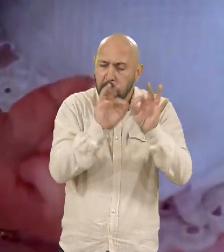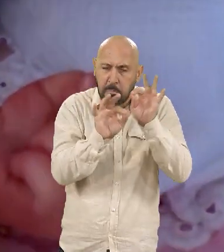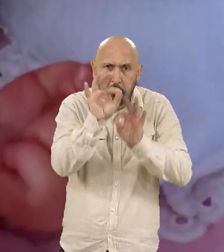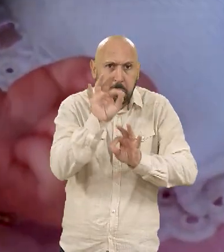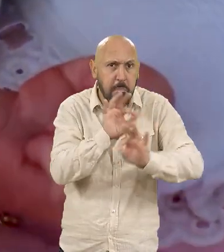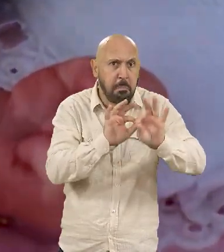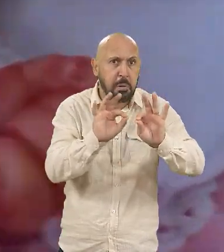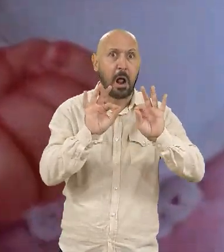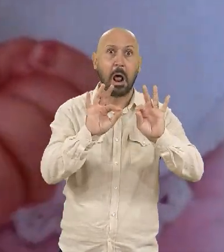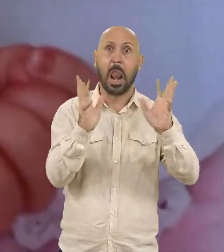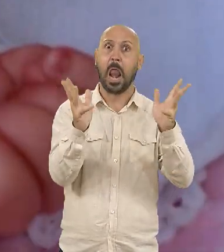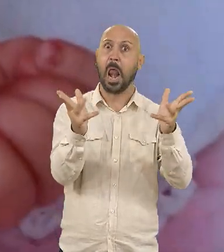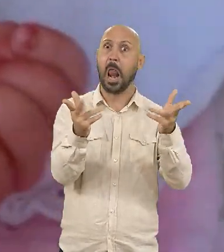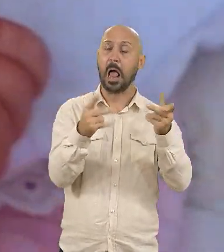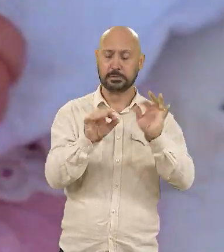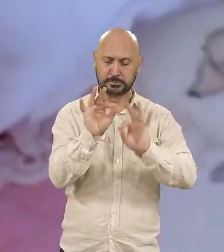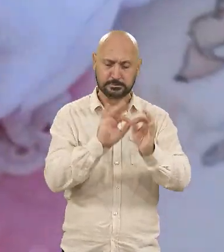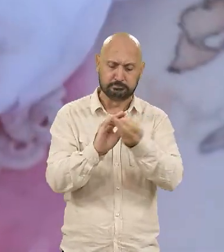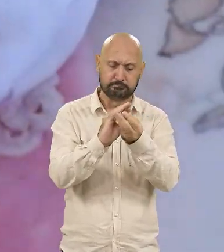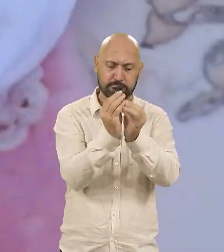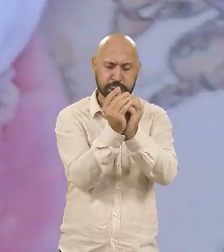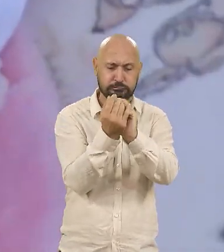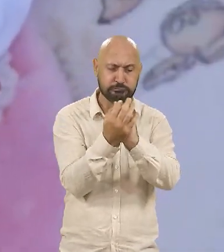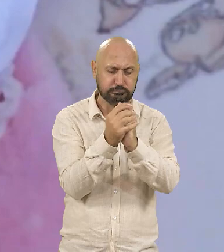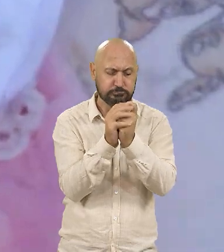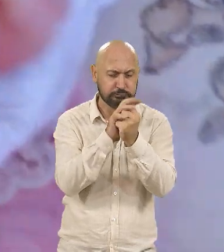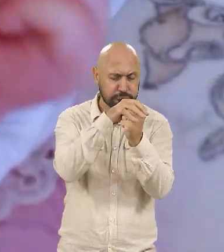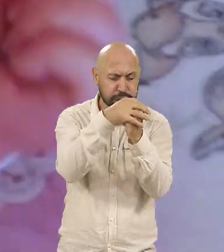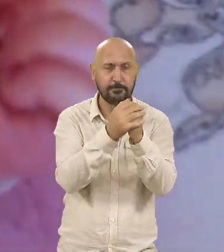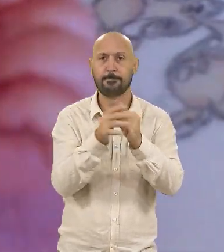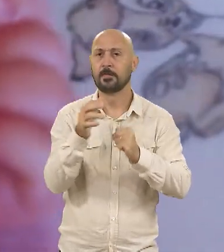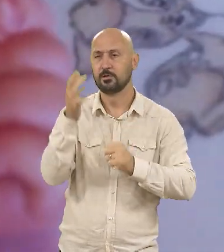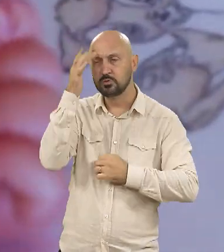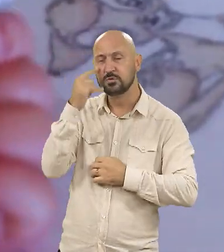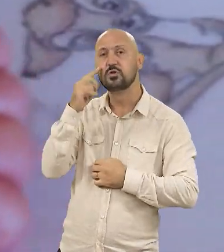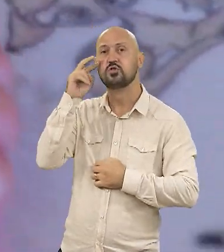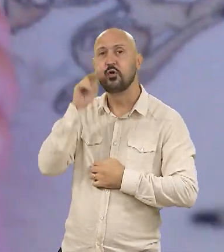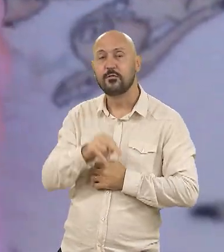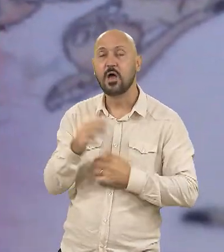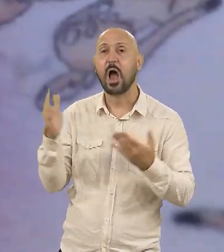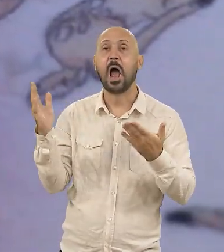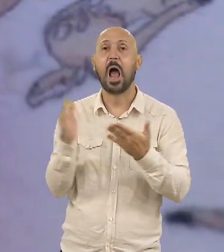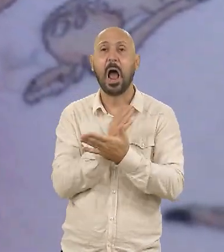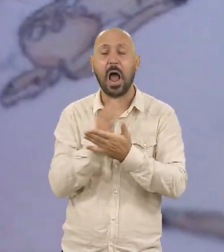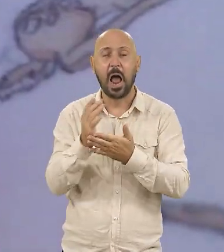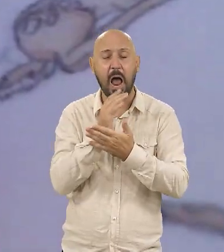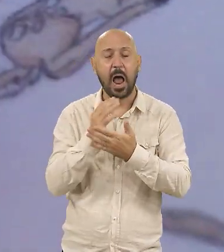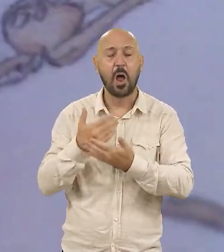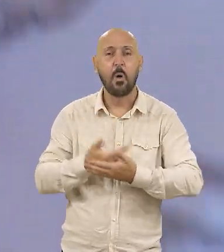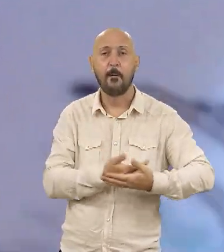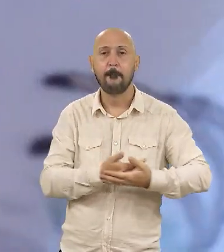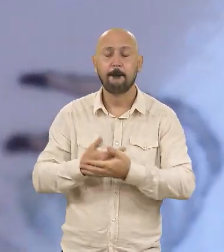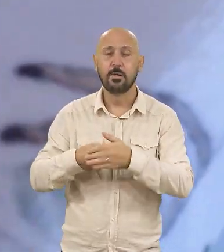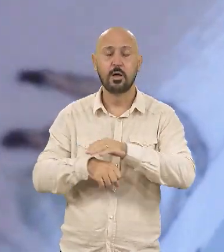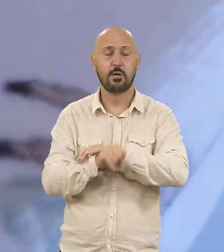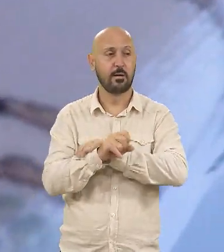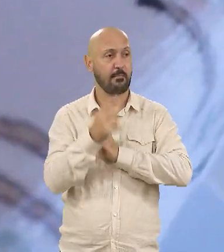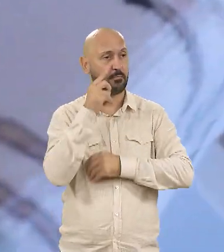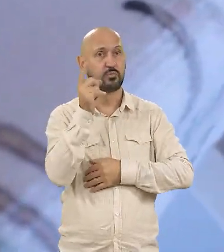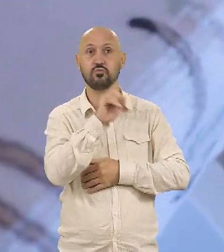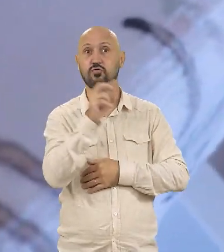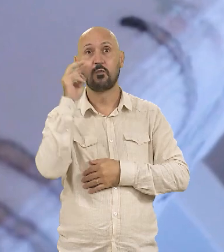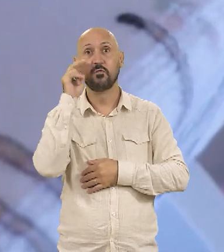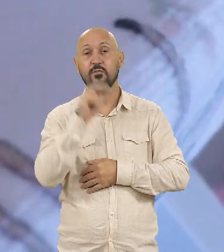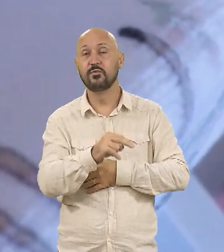elaborados, caprichosamente feitos, né? Então você, não sei se você já teve a oportunidade de ver algum bebê reborn. Pessoalmente não, só vi